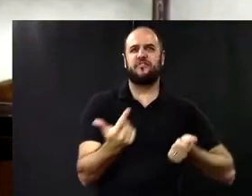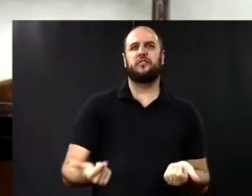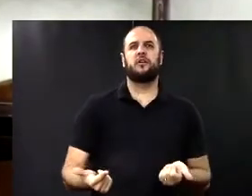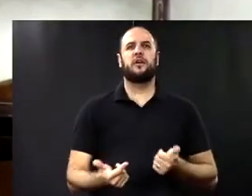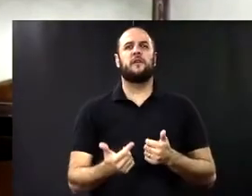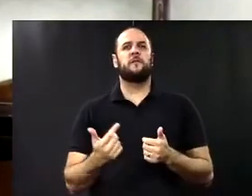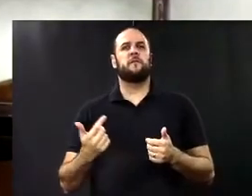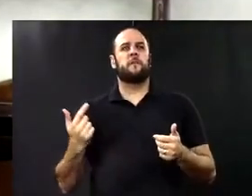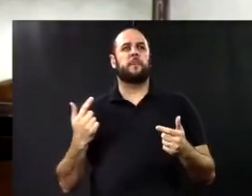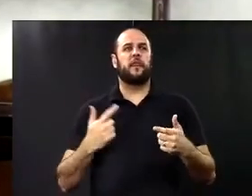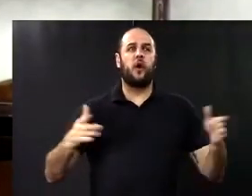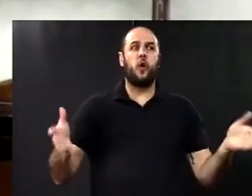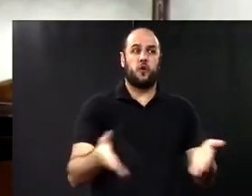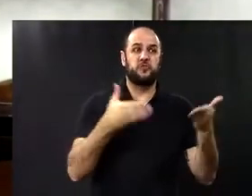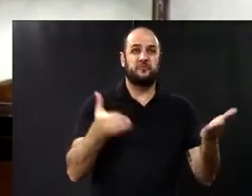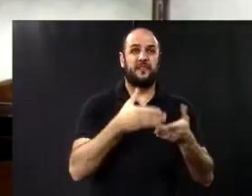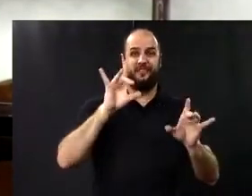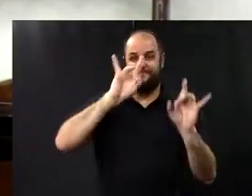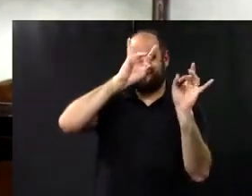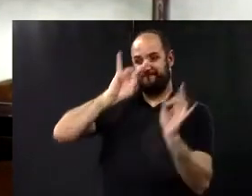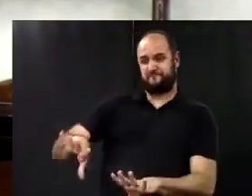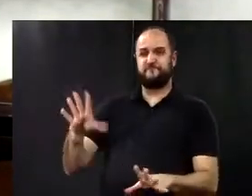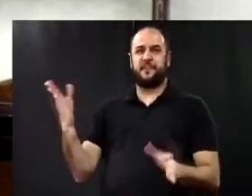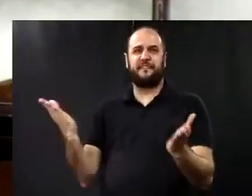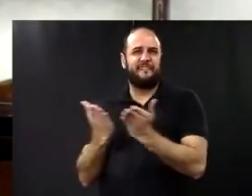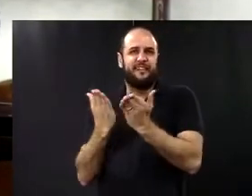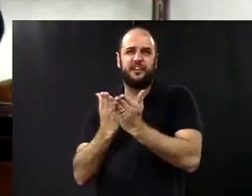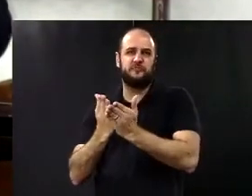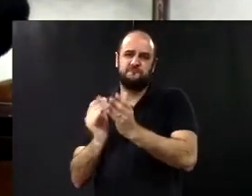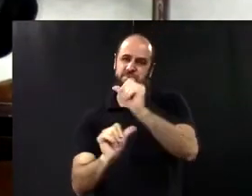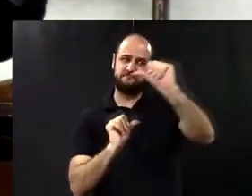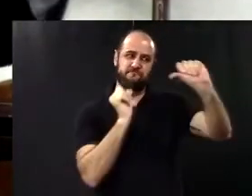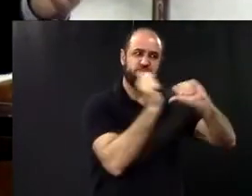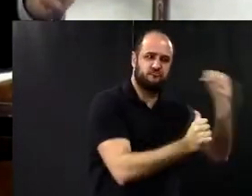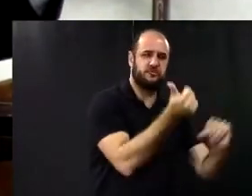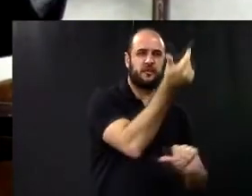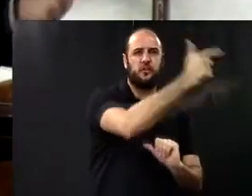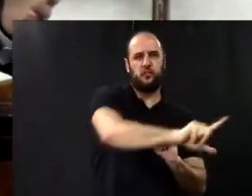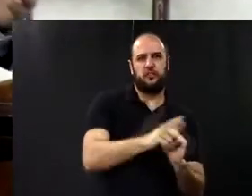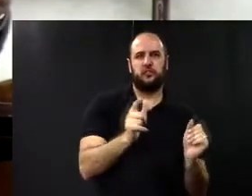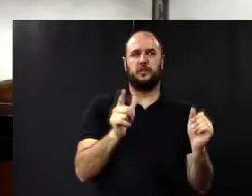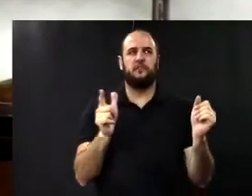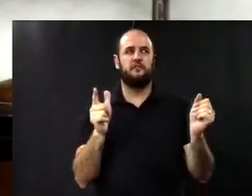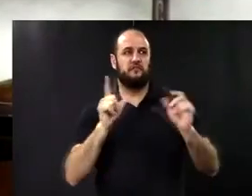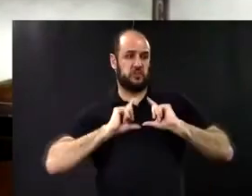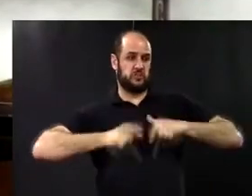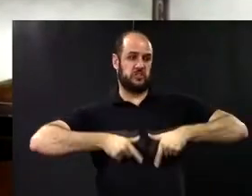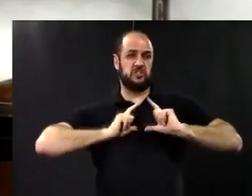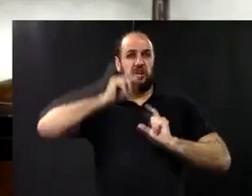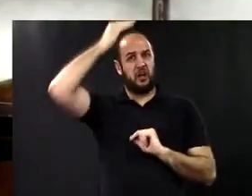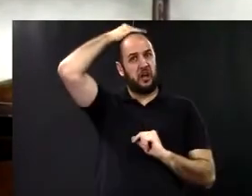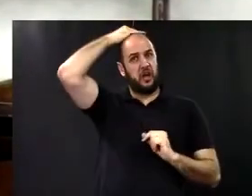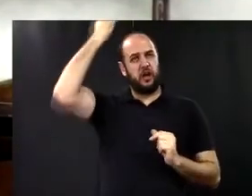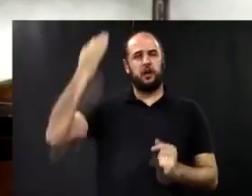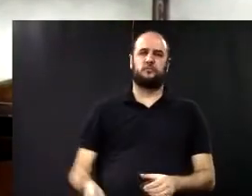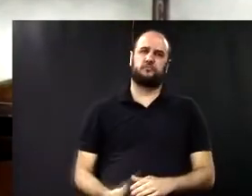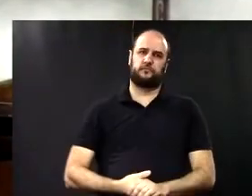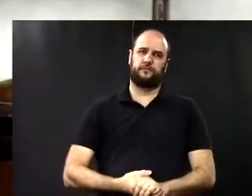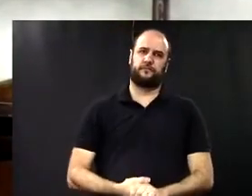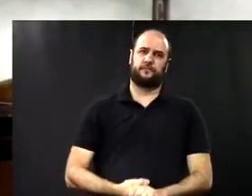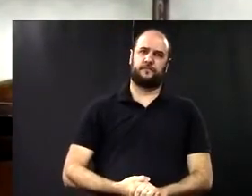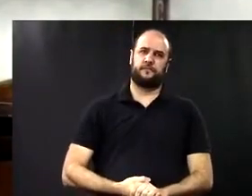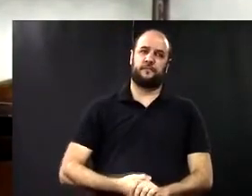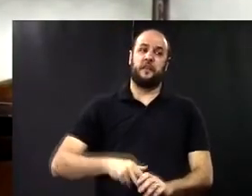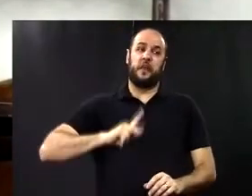estimulados a largar o cristianismo para viver novamente nas práticas do judaísmo. E o autor